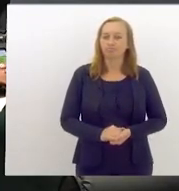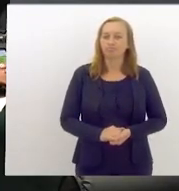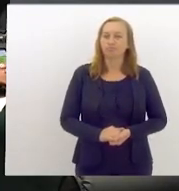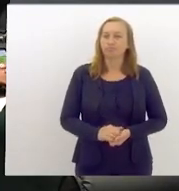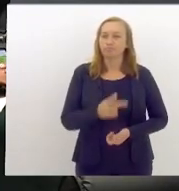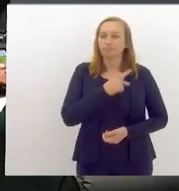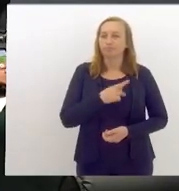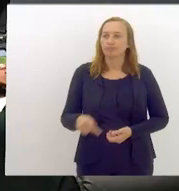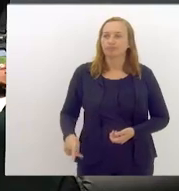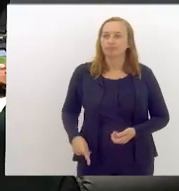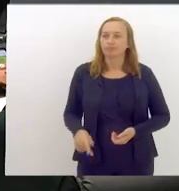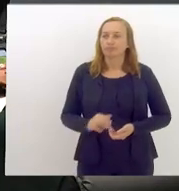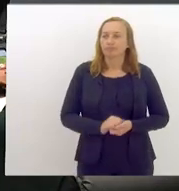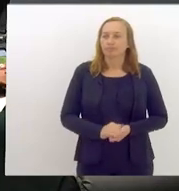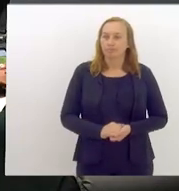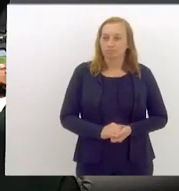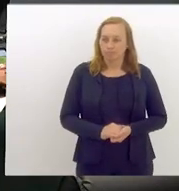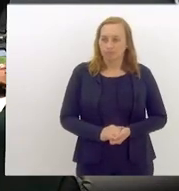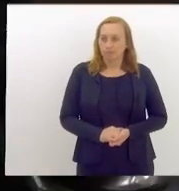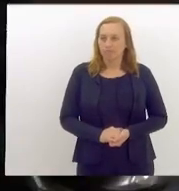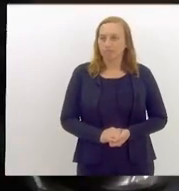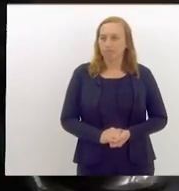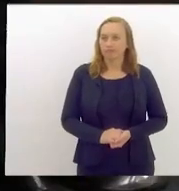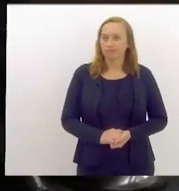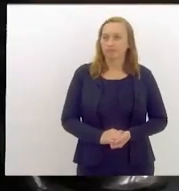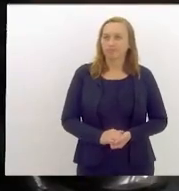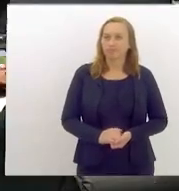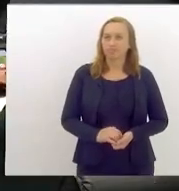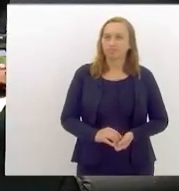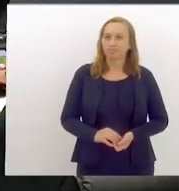presidente parecia